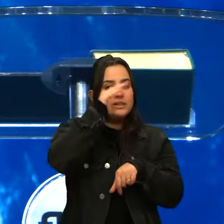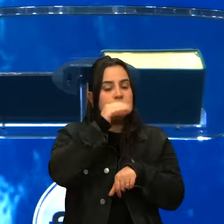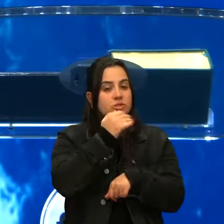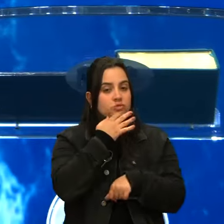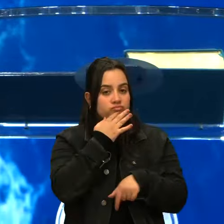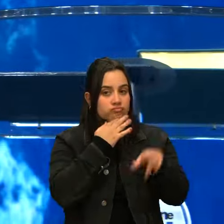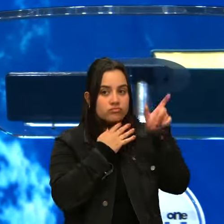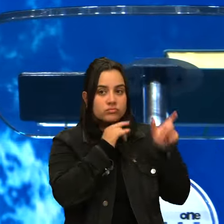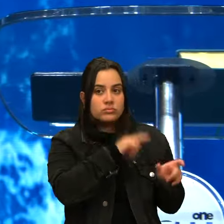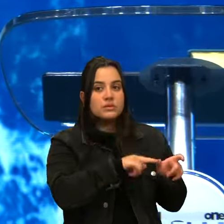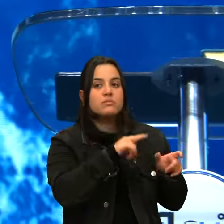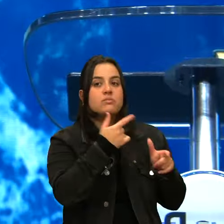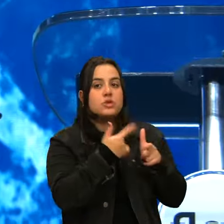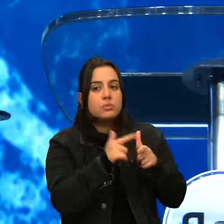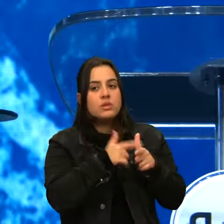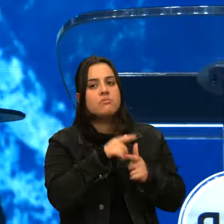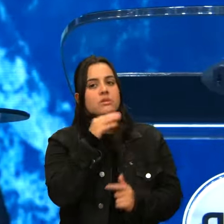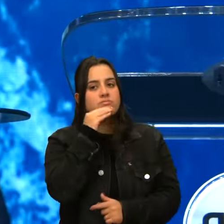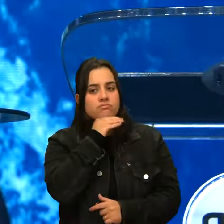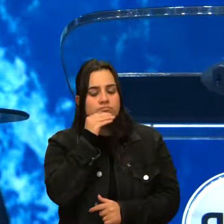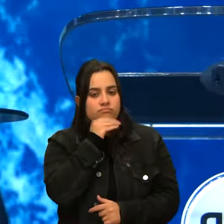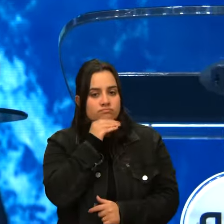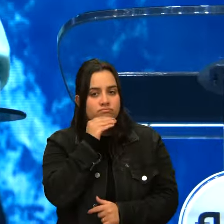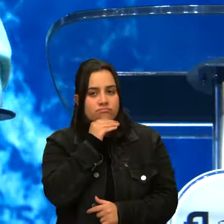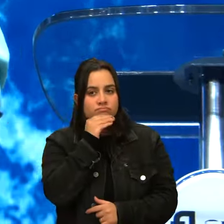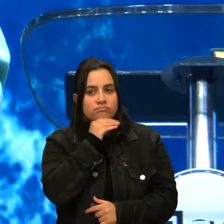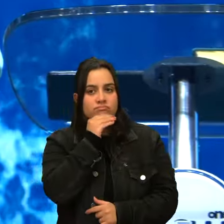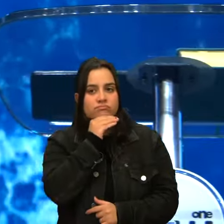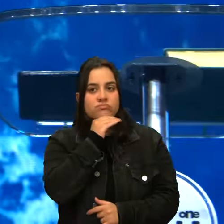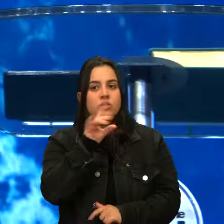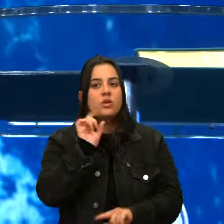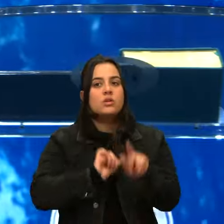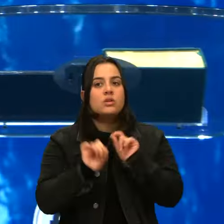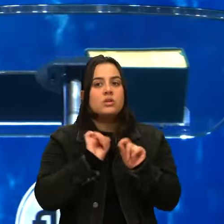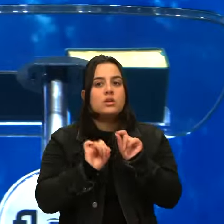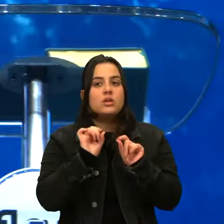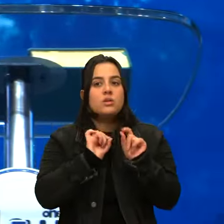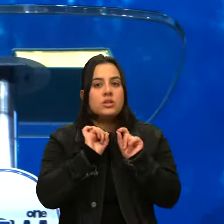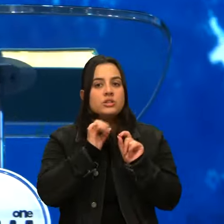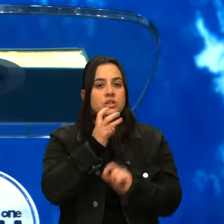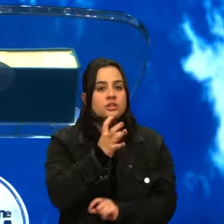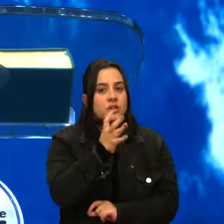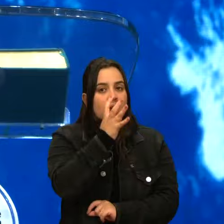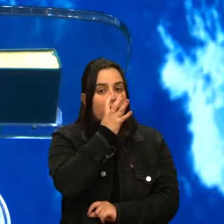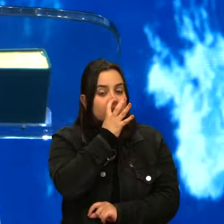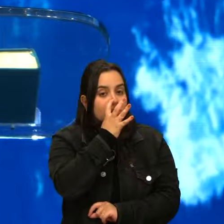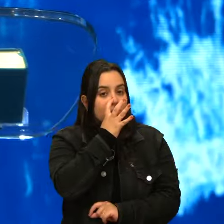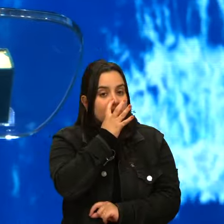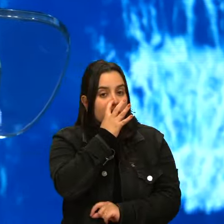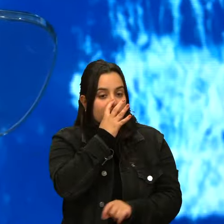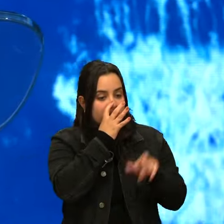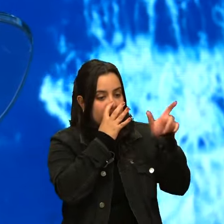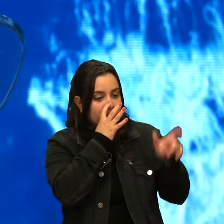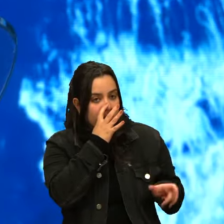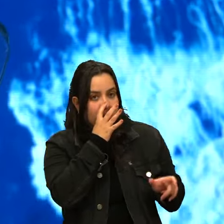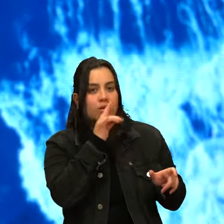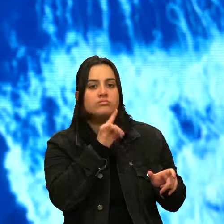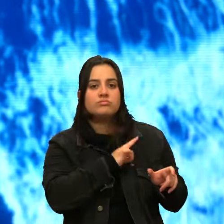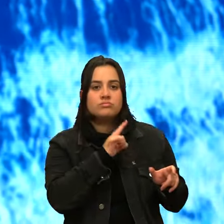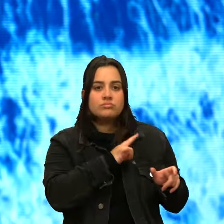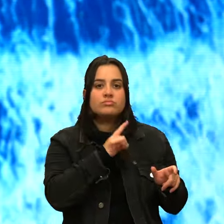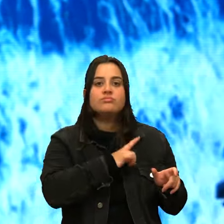os defeitos, mais a gente conhece as falhas. E quando a gente admira a pessoa, mesmo assim,